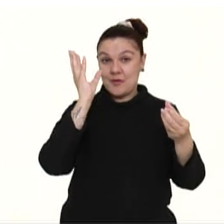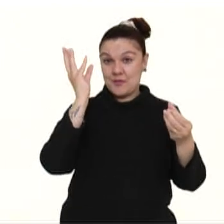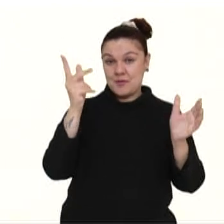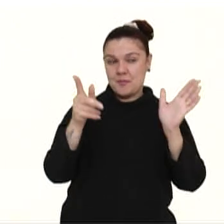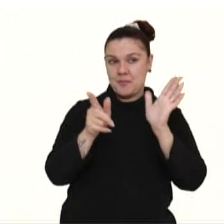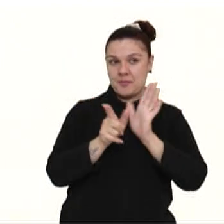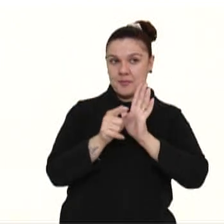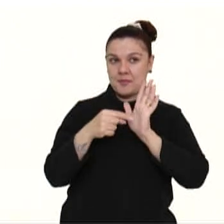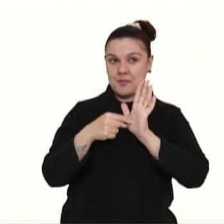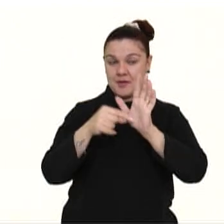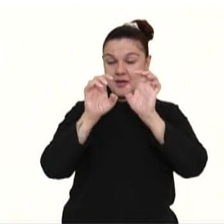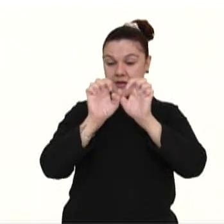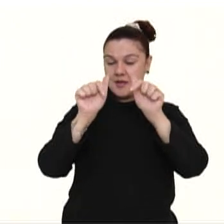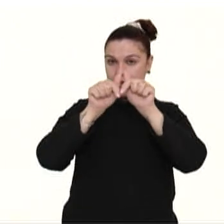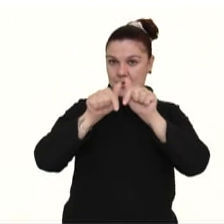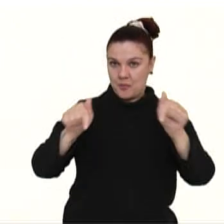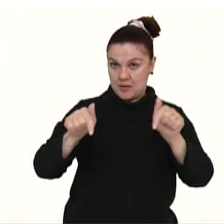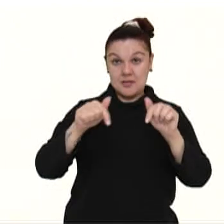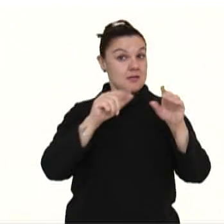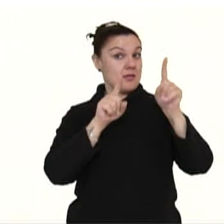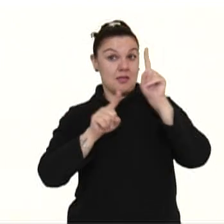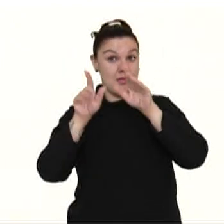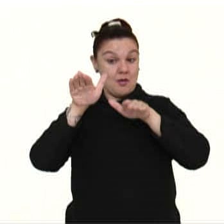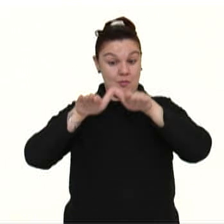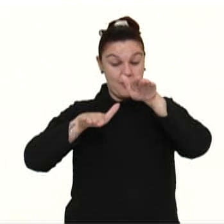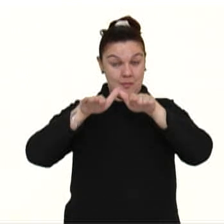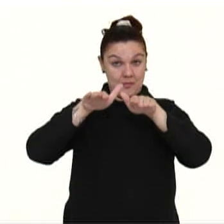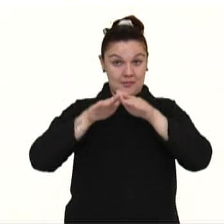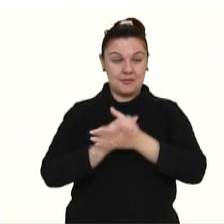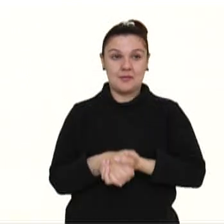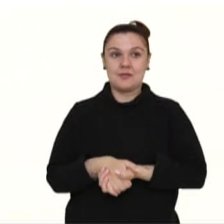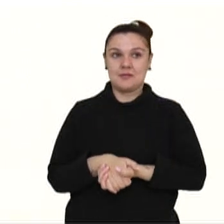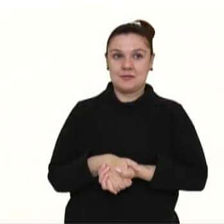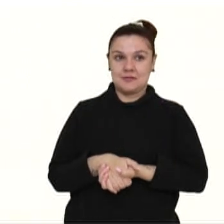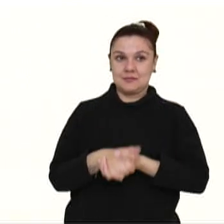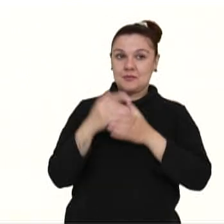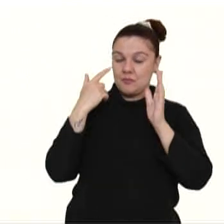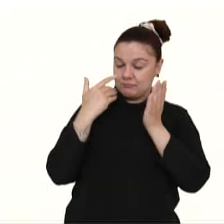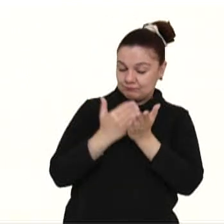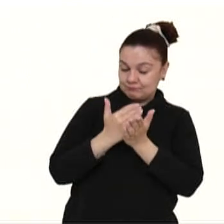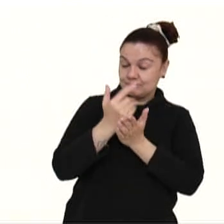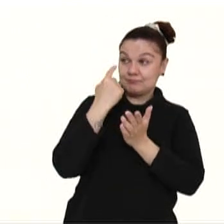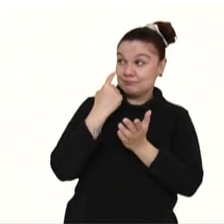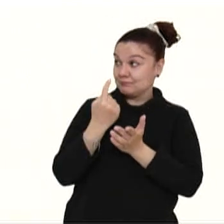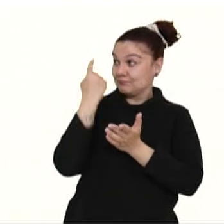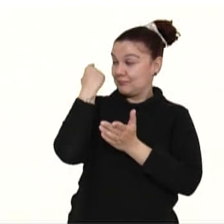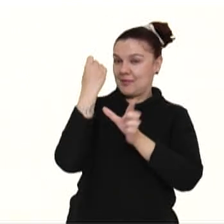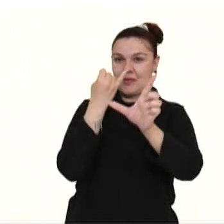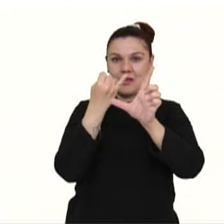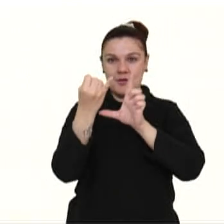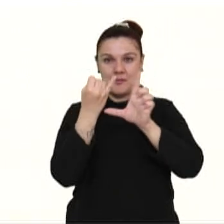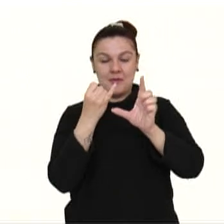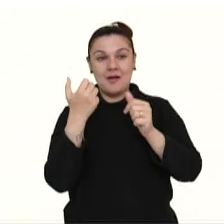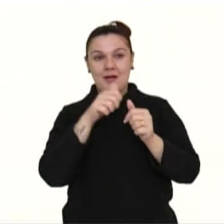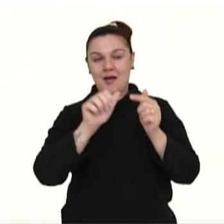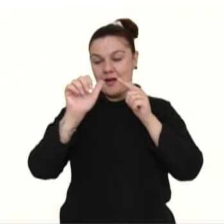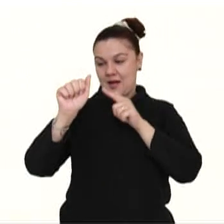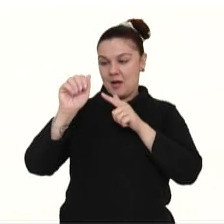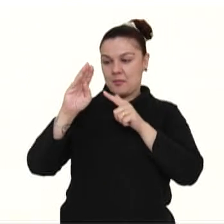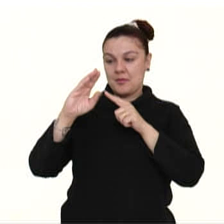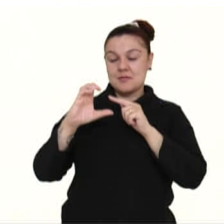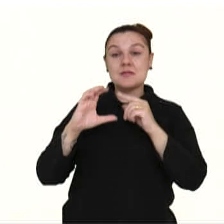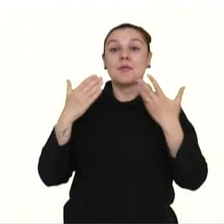com a seguinte equação química não balanceada. A partir da análise da figura, podemos afirmar que as curvas A, B e